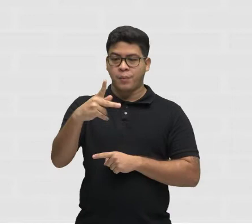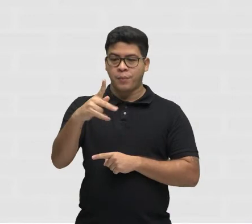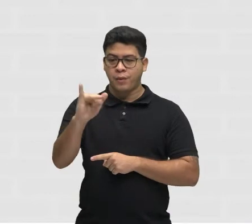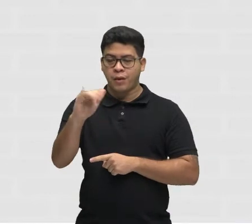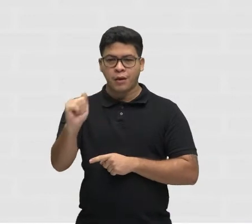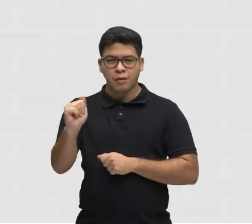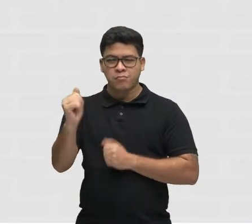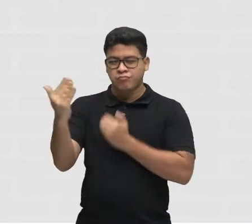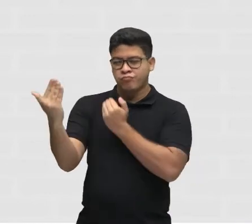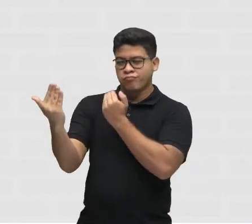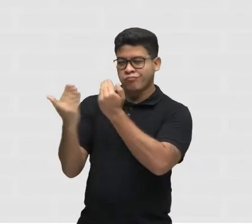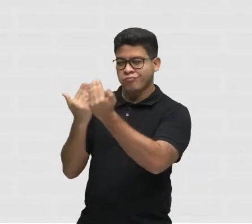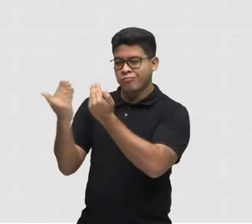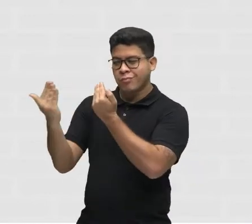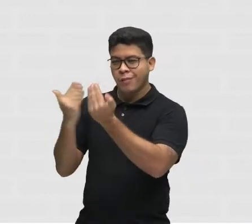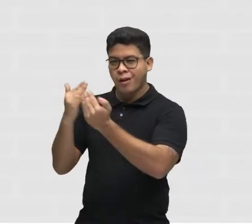porta